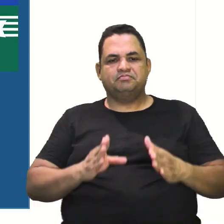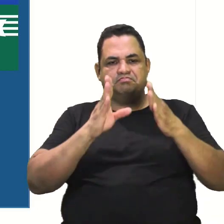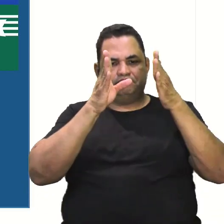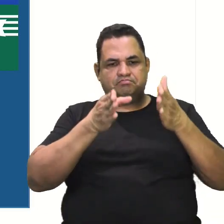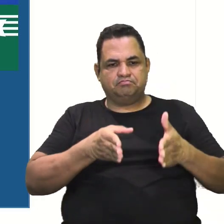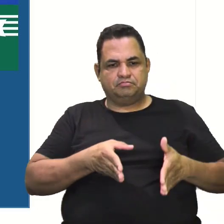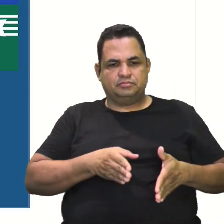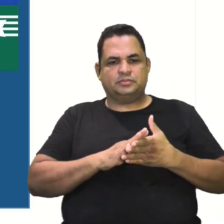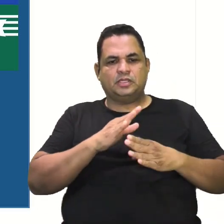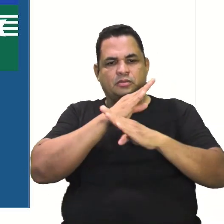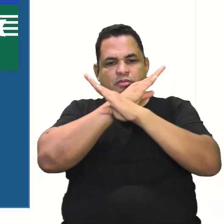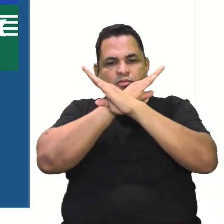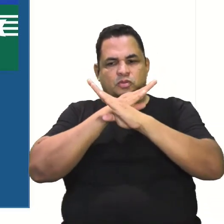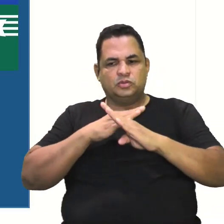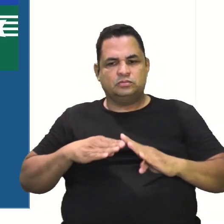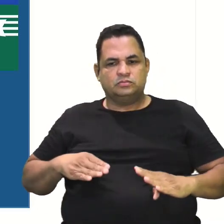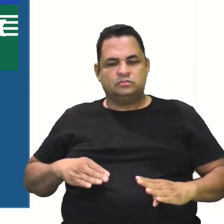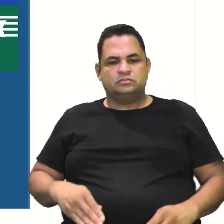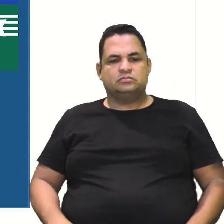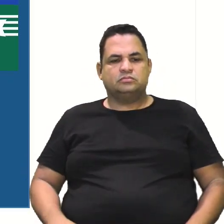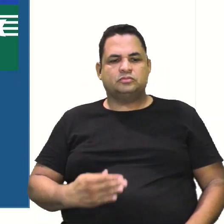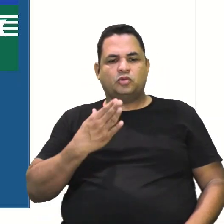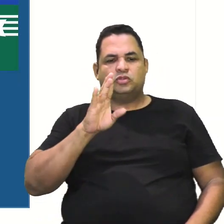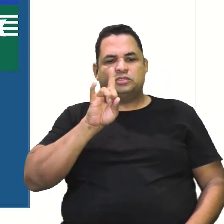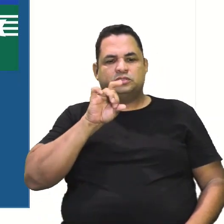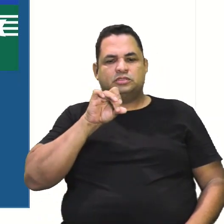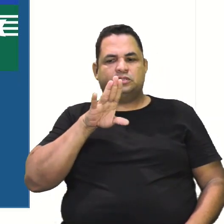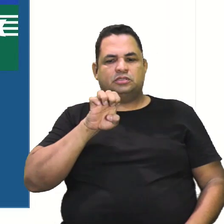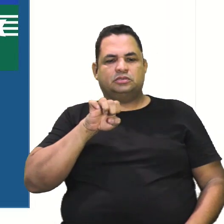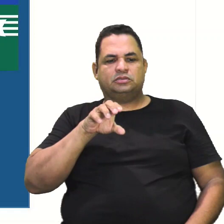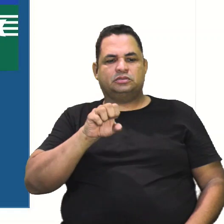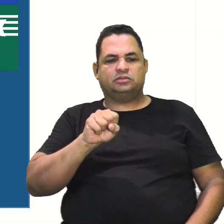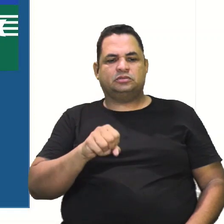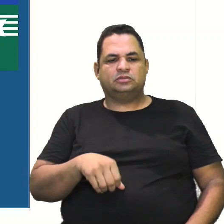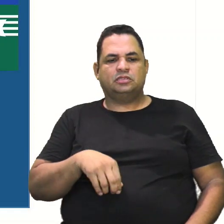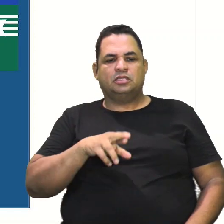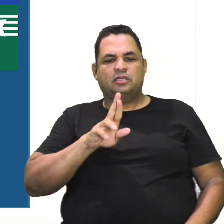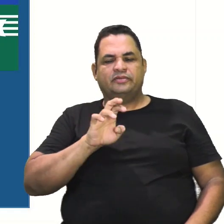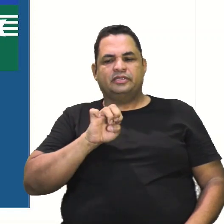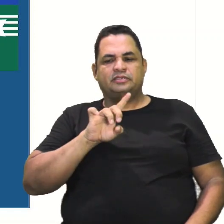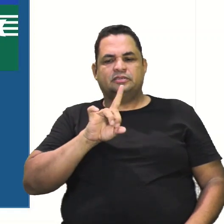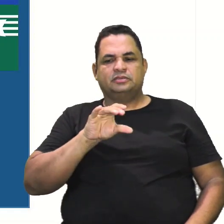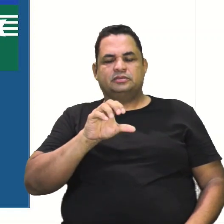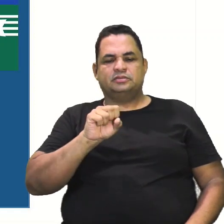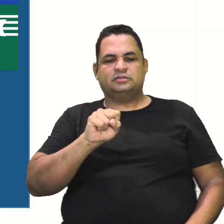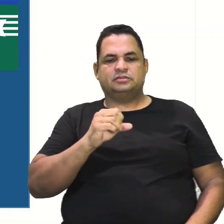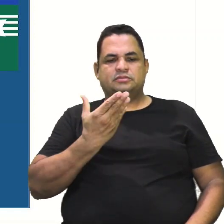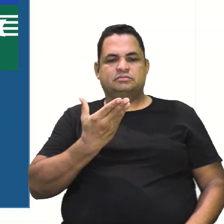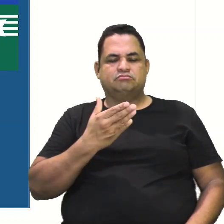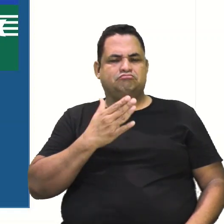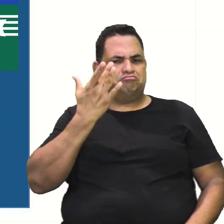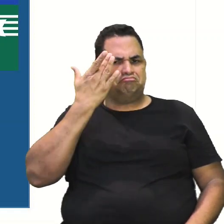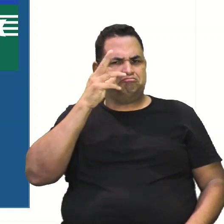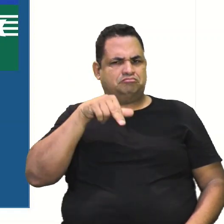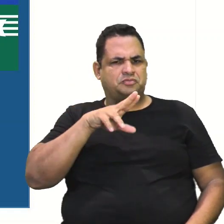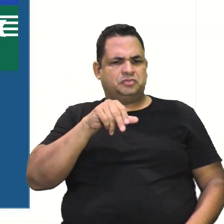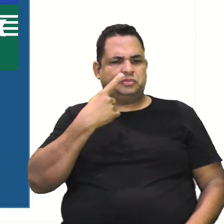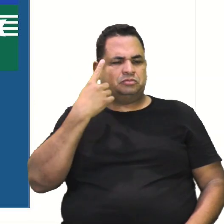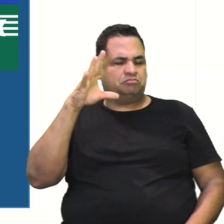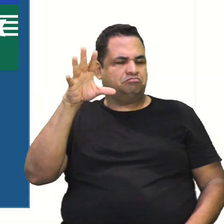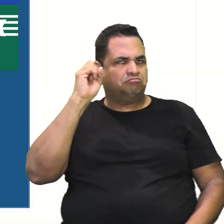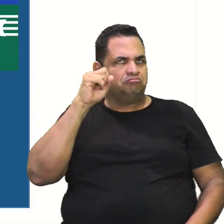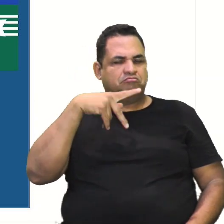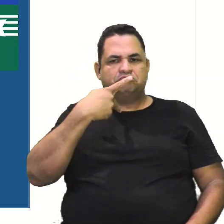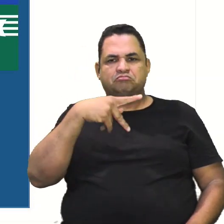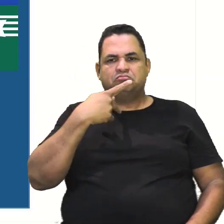Paralelas, concorrentes Coincidentes. ou reversa? Ixi, reversa, nunca ouvi falar. Eles devem estar